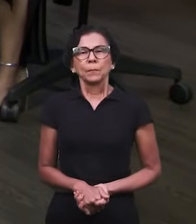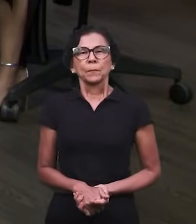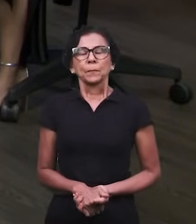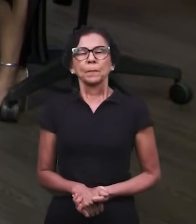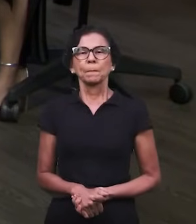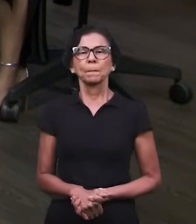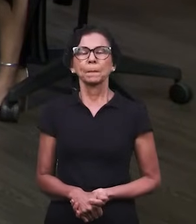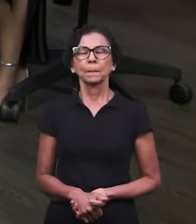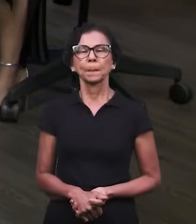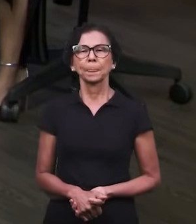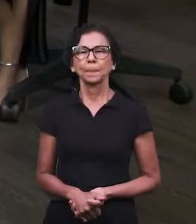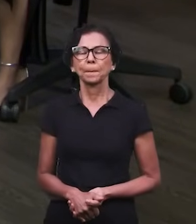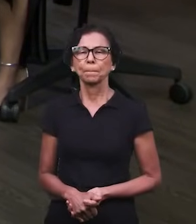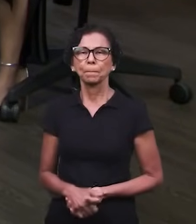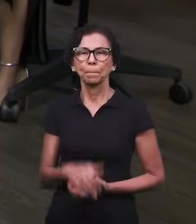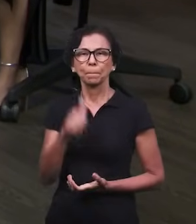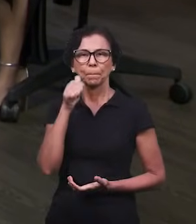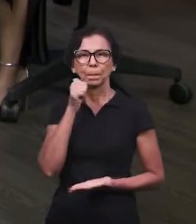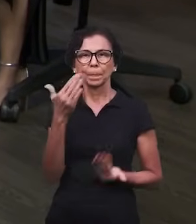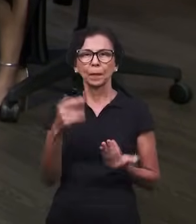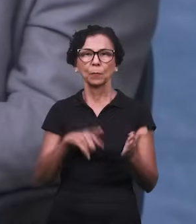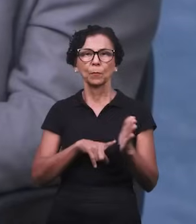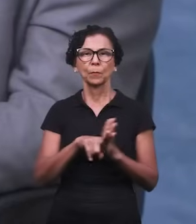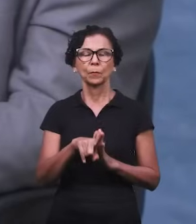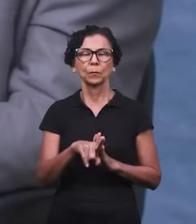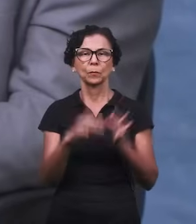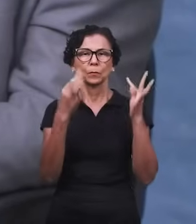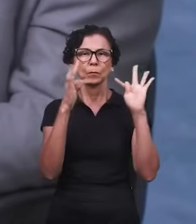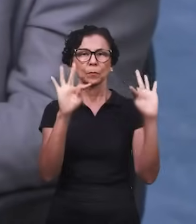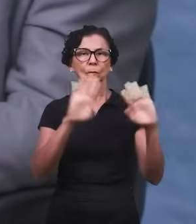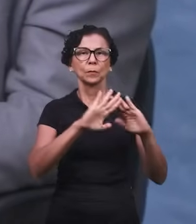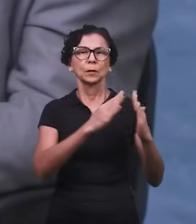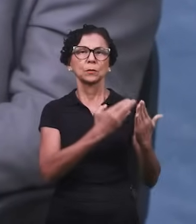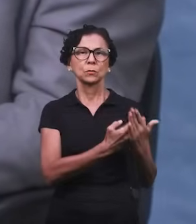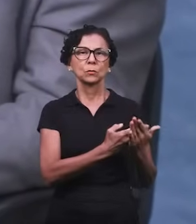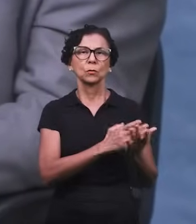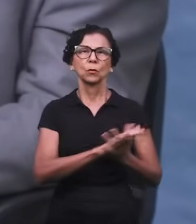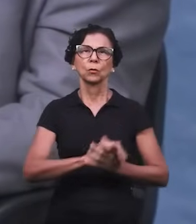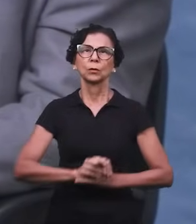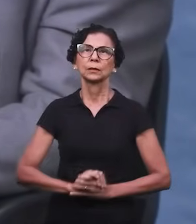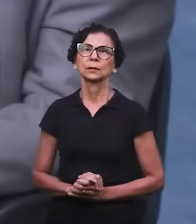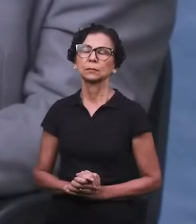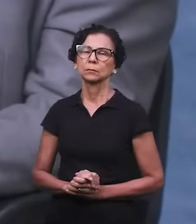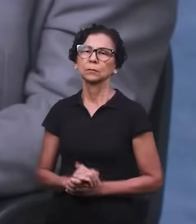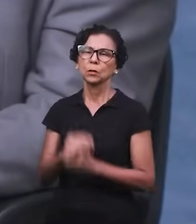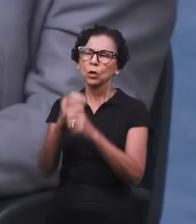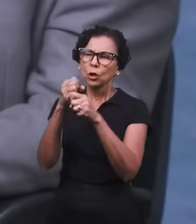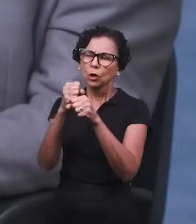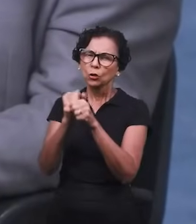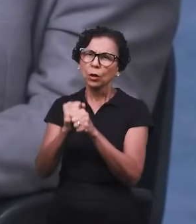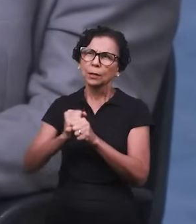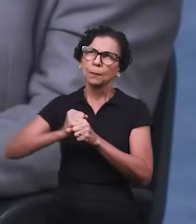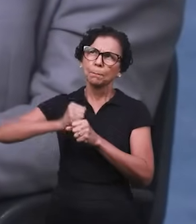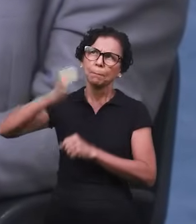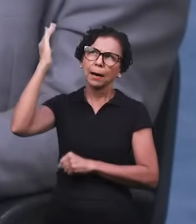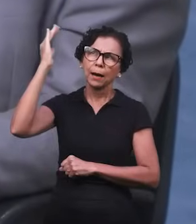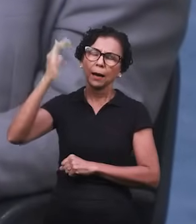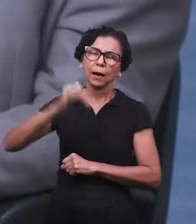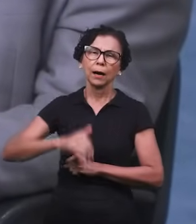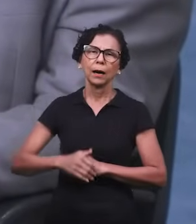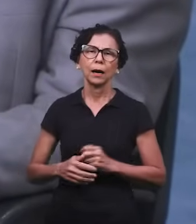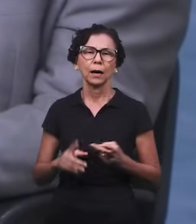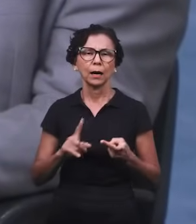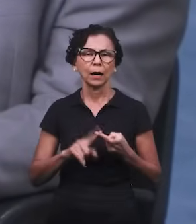foi como dar bom testemunho na escola. Boas notas, ou seja, dedicação,